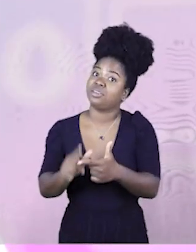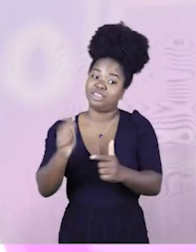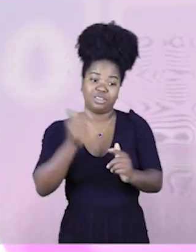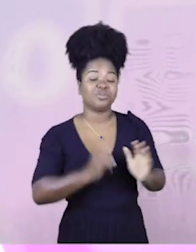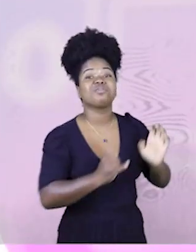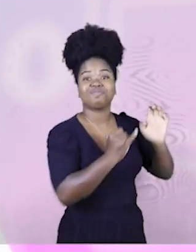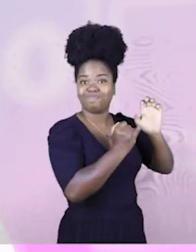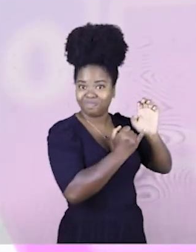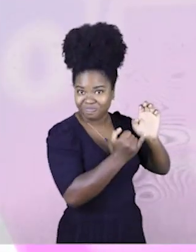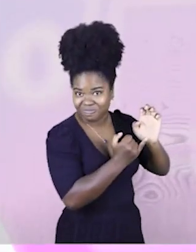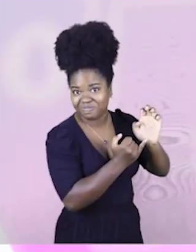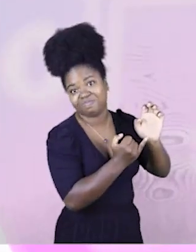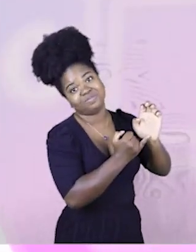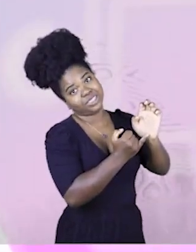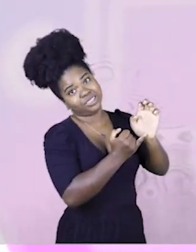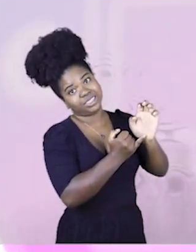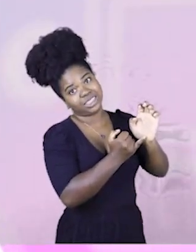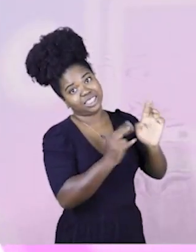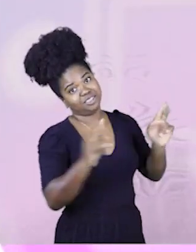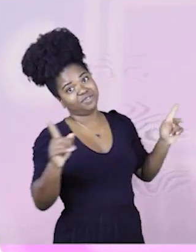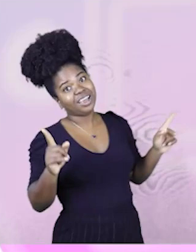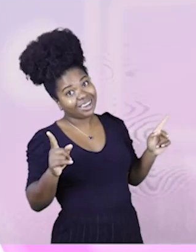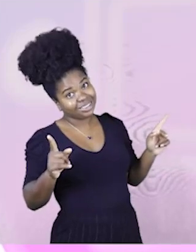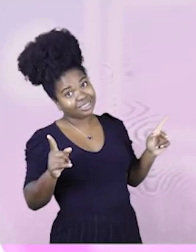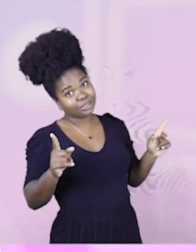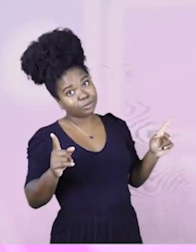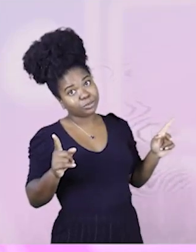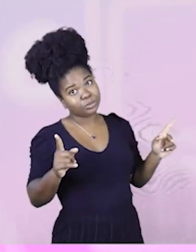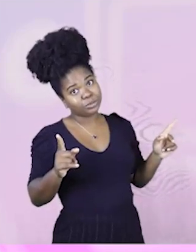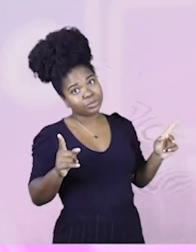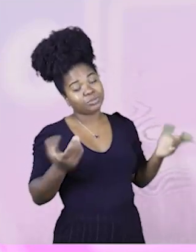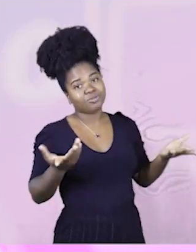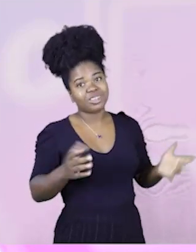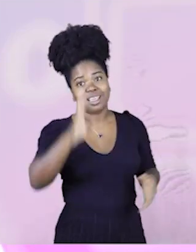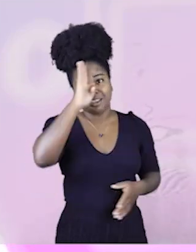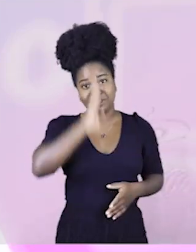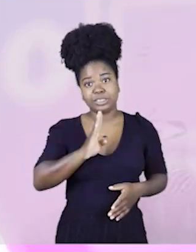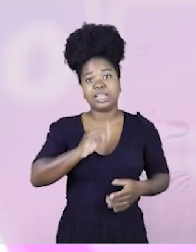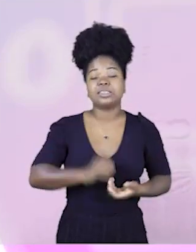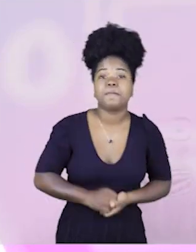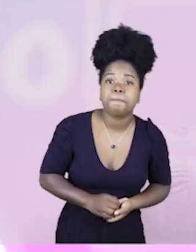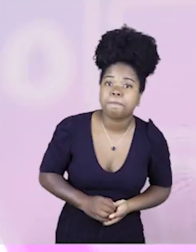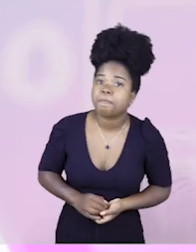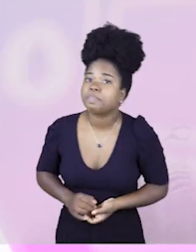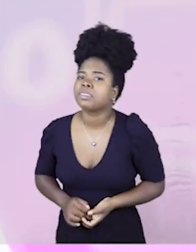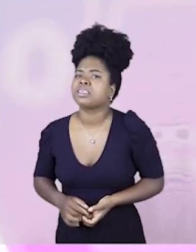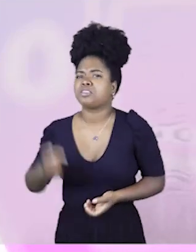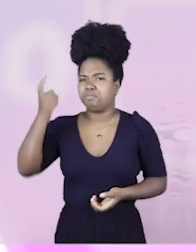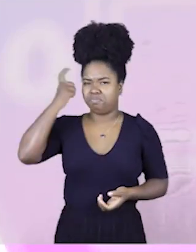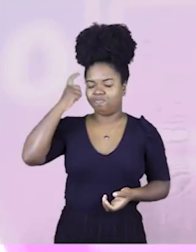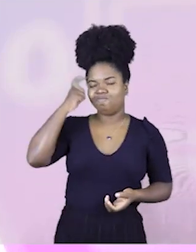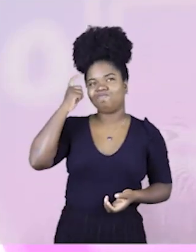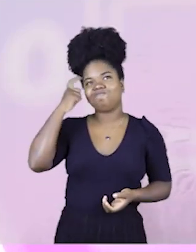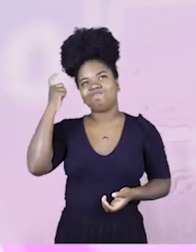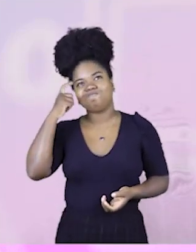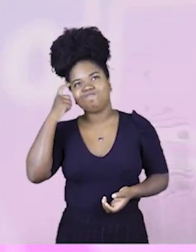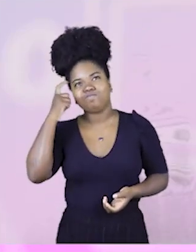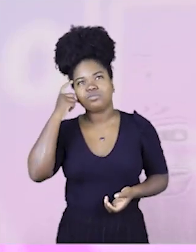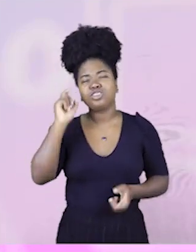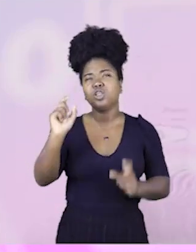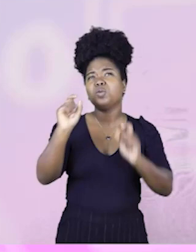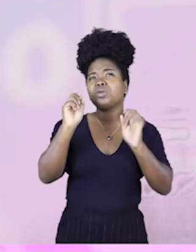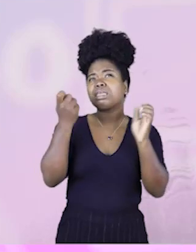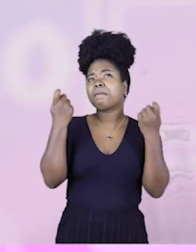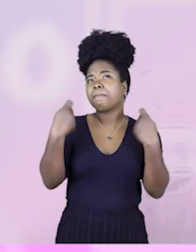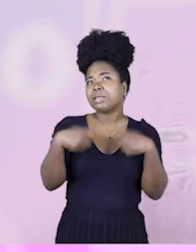IEMA, né? Já que nós temos essa disponibilização de alimentos na escola. Então, eu acho que, tipo assim, o que